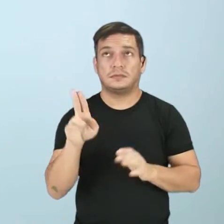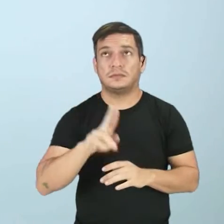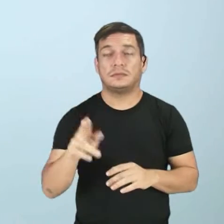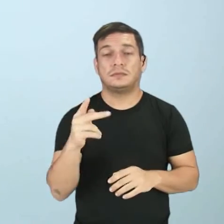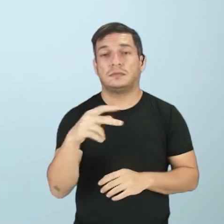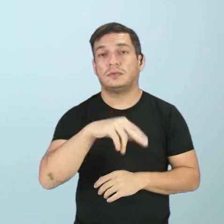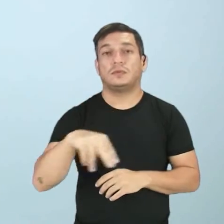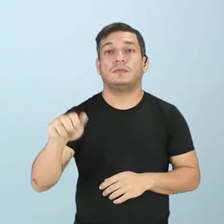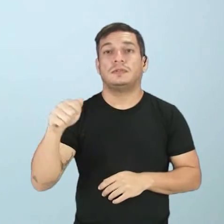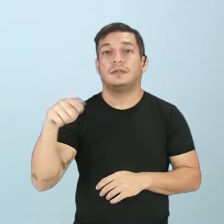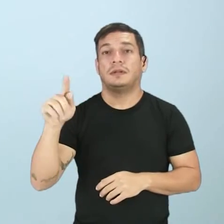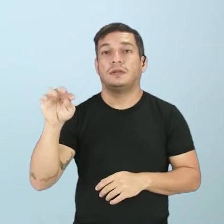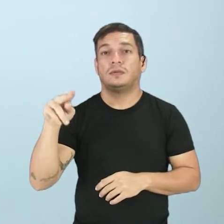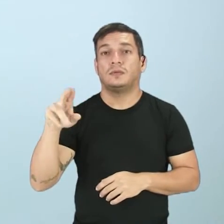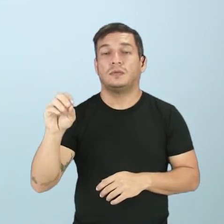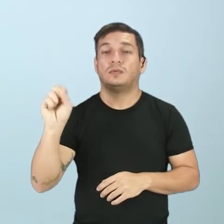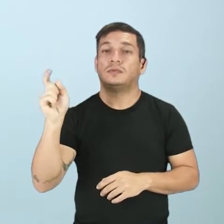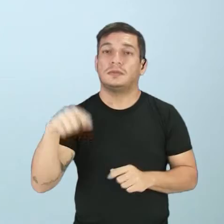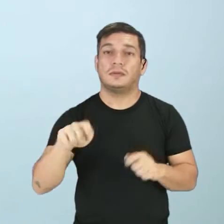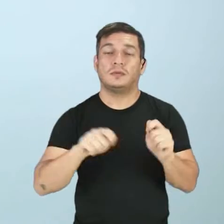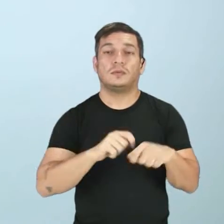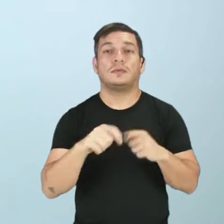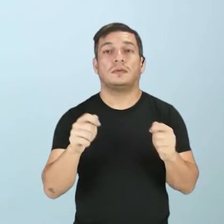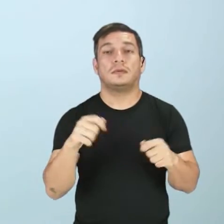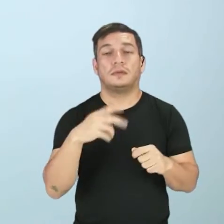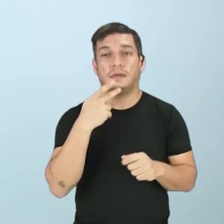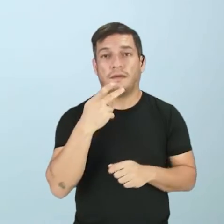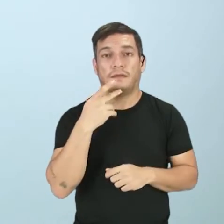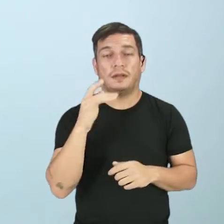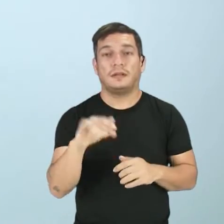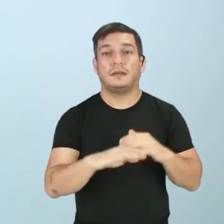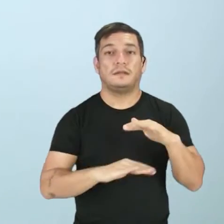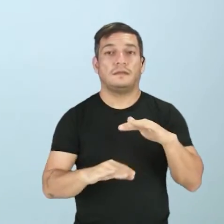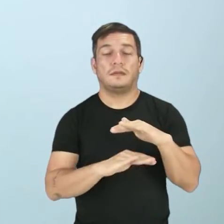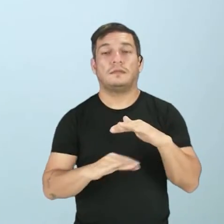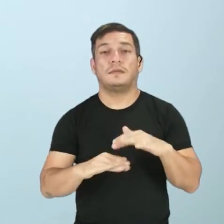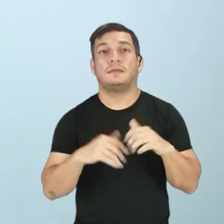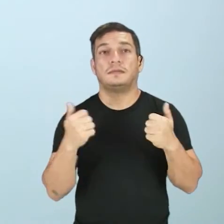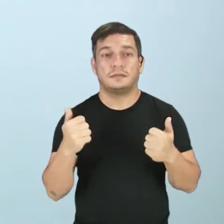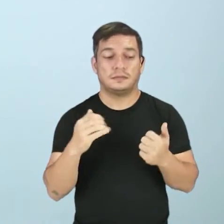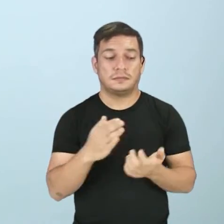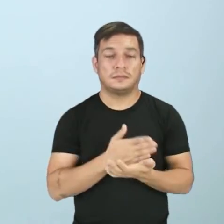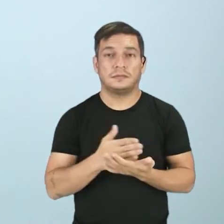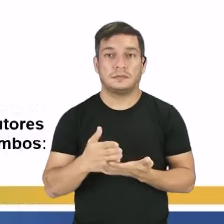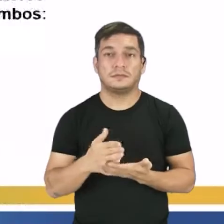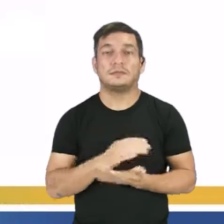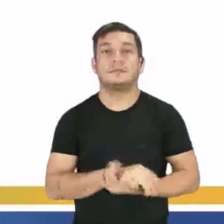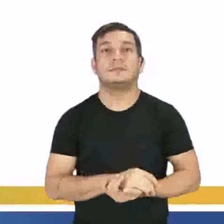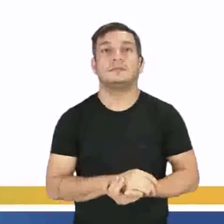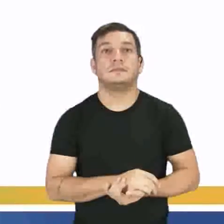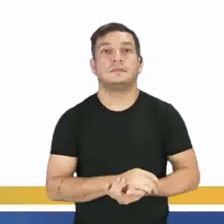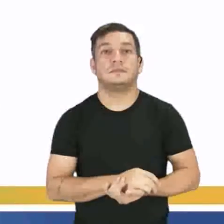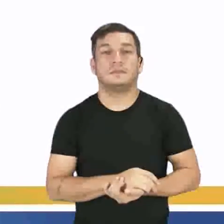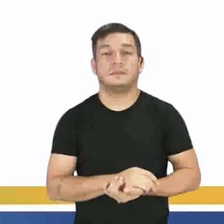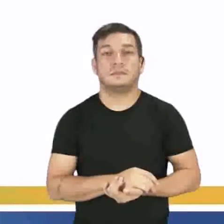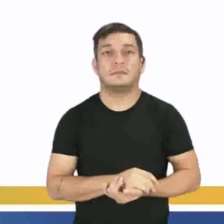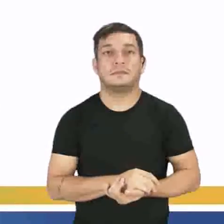pronomes átonos só podem ser numa fala informal, tá? Iniciar com esse pronome átono. Vamos